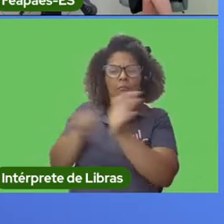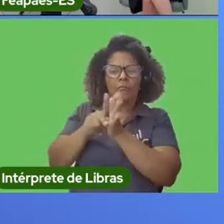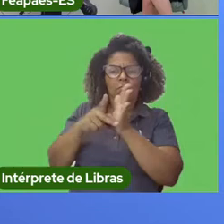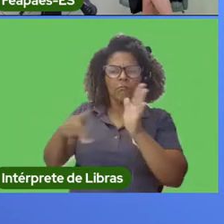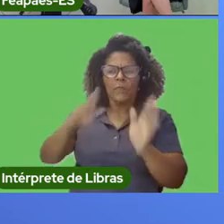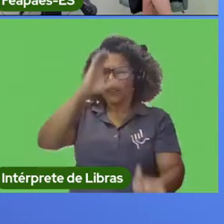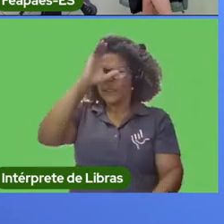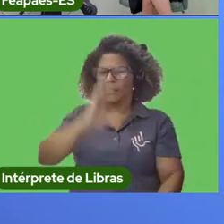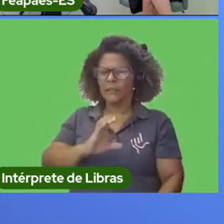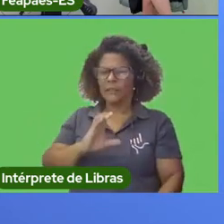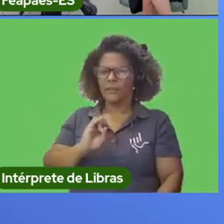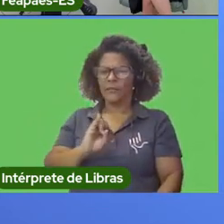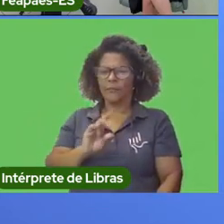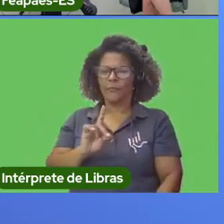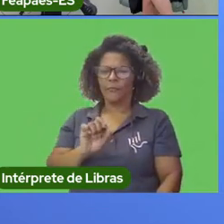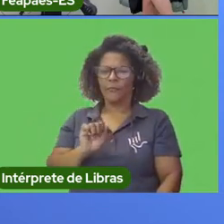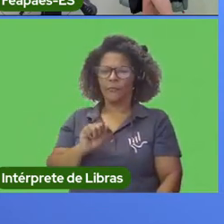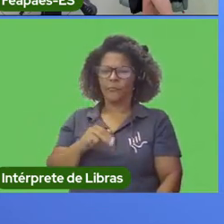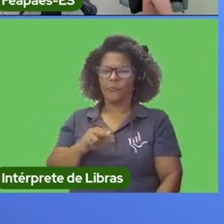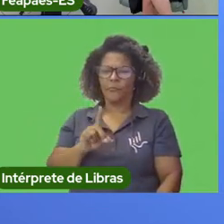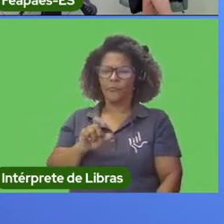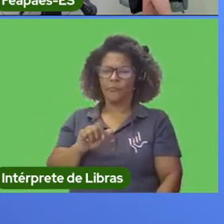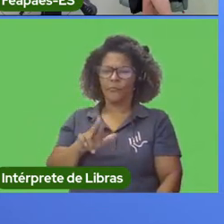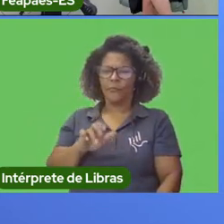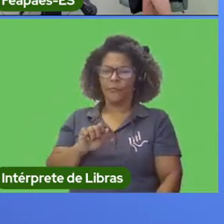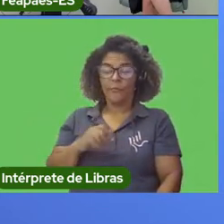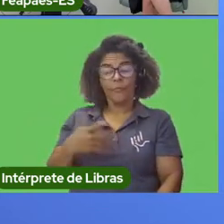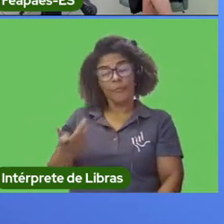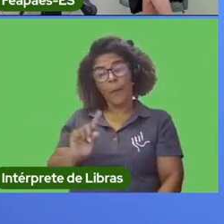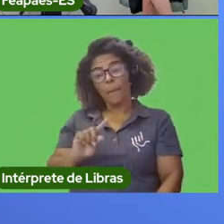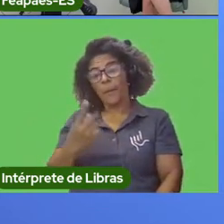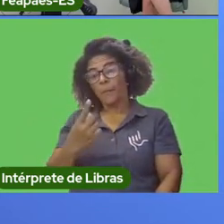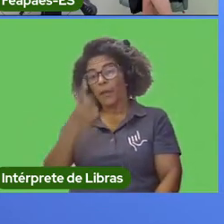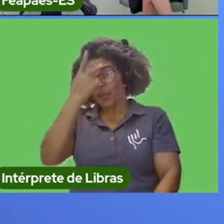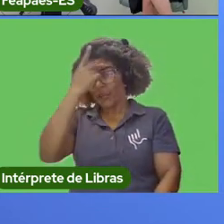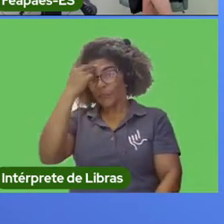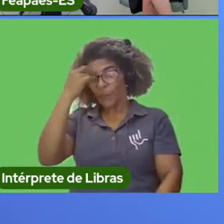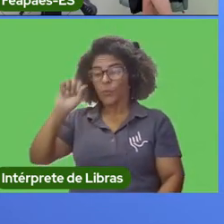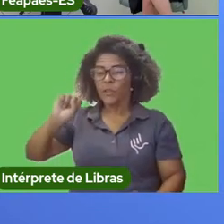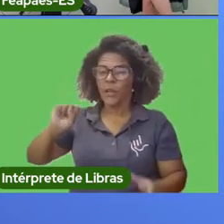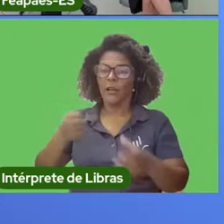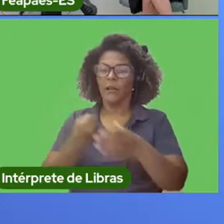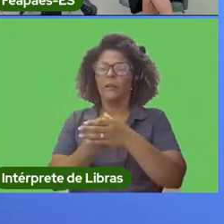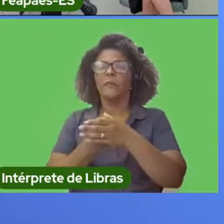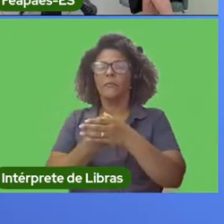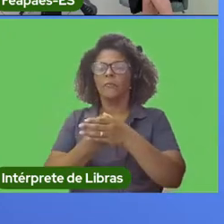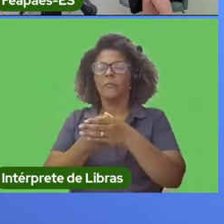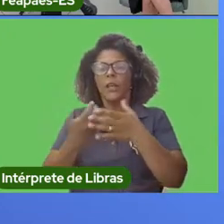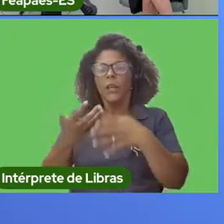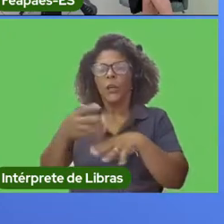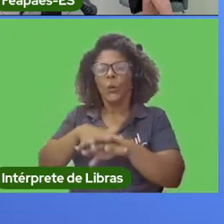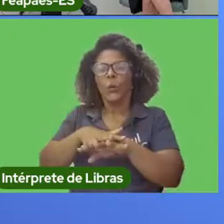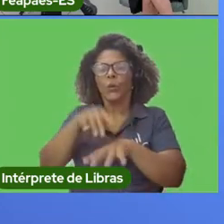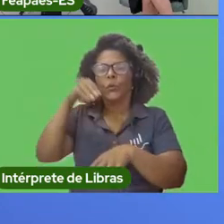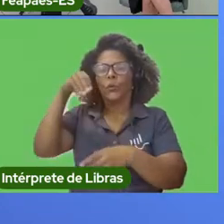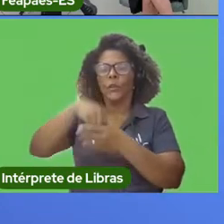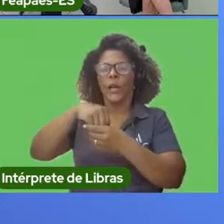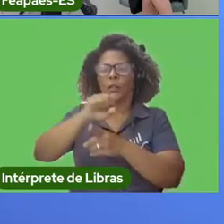com deficiência primeiro precisam estar incluídas na sociedade. Então, participação, na minha concepção, não é sinônimo de